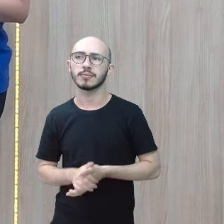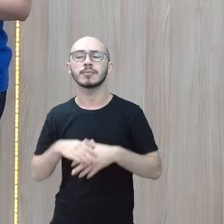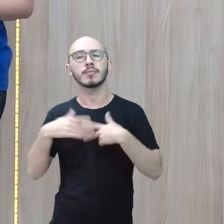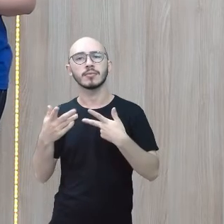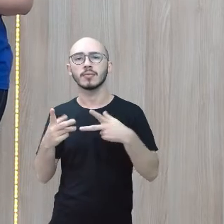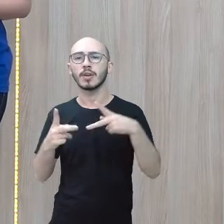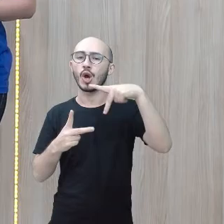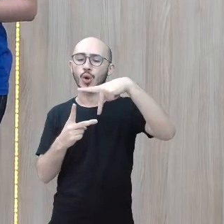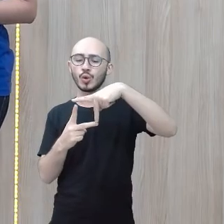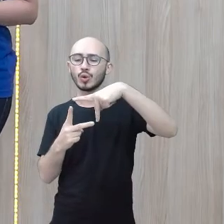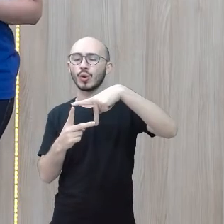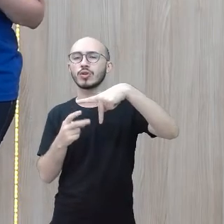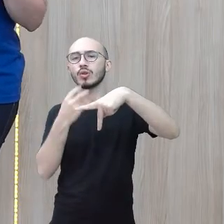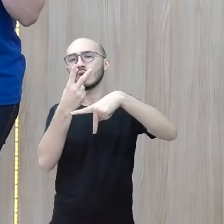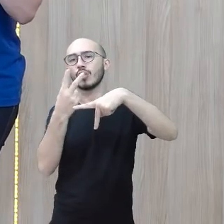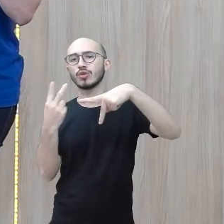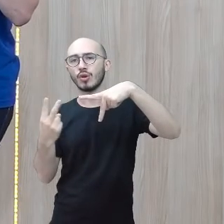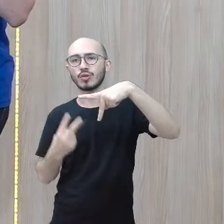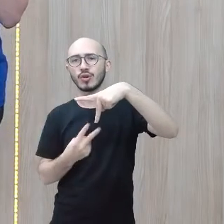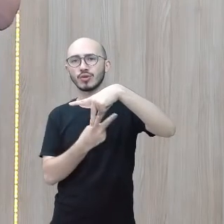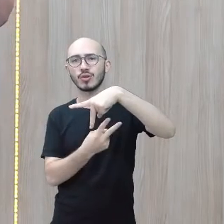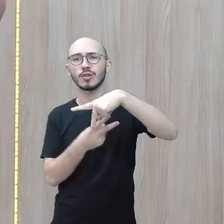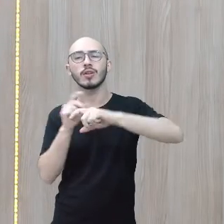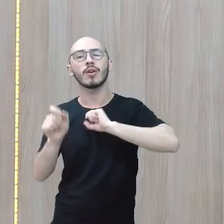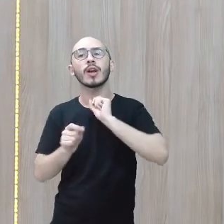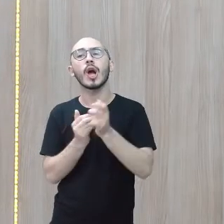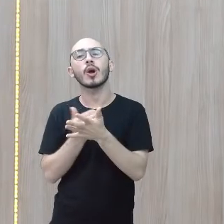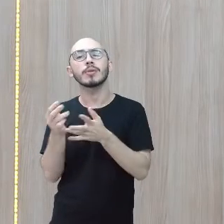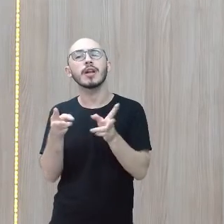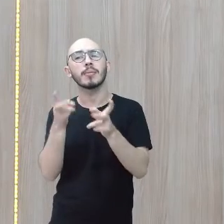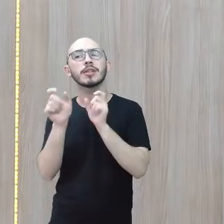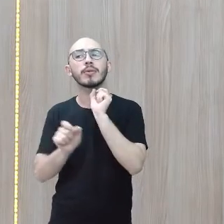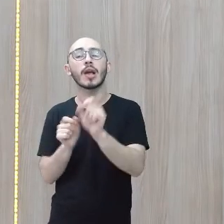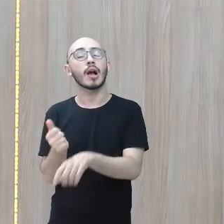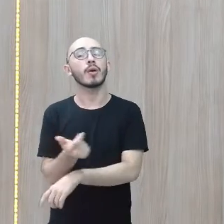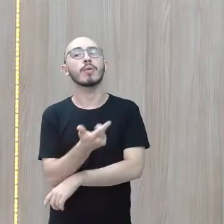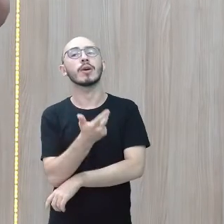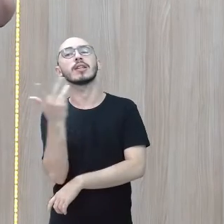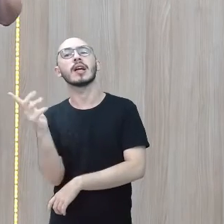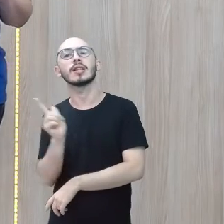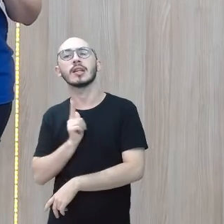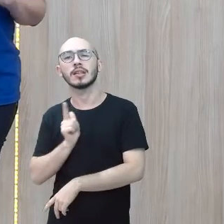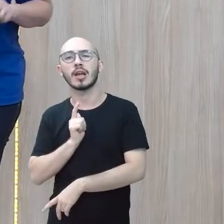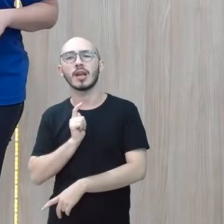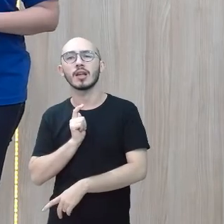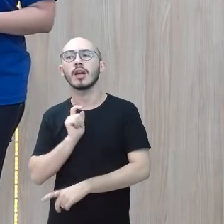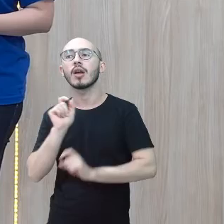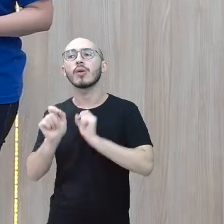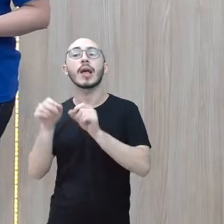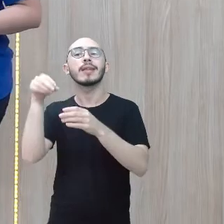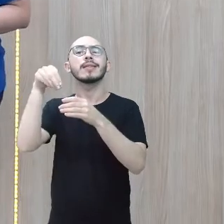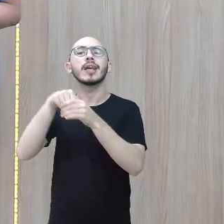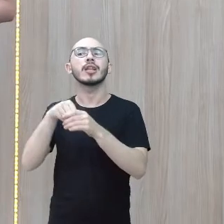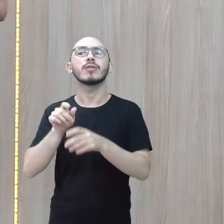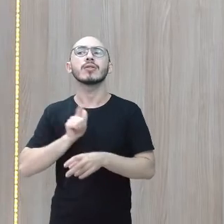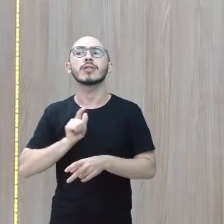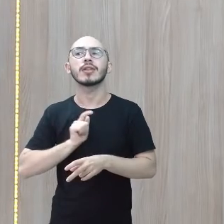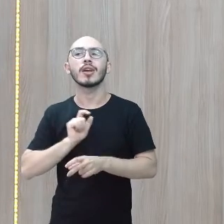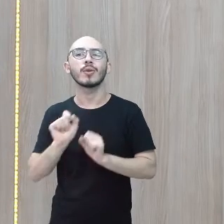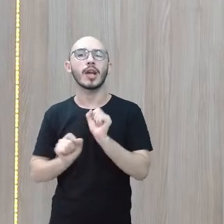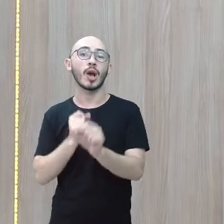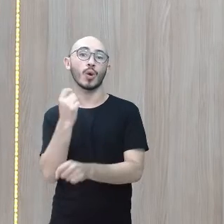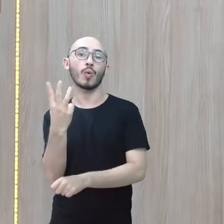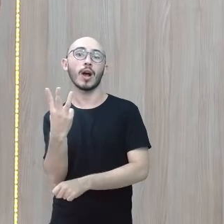Todos os lados medindo 2. E aí, se a gente começar a perceber a quantidade de quadradinhos que formaram aí dentro, a gente tem